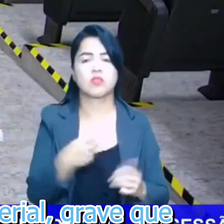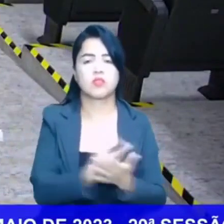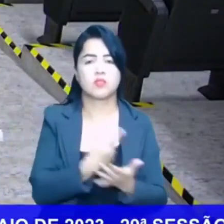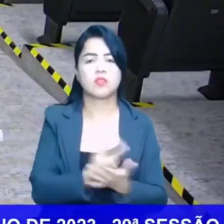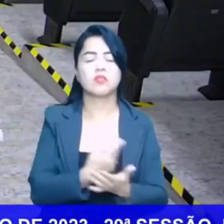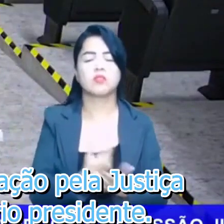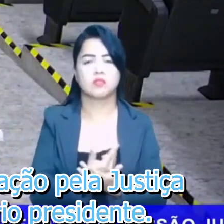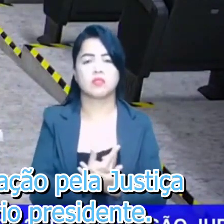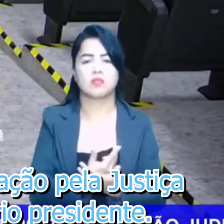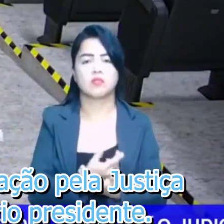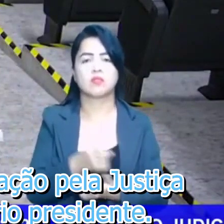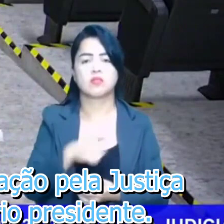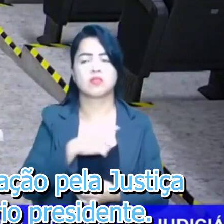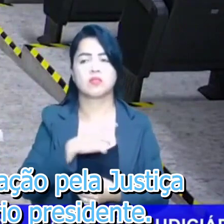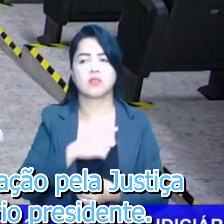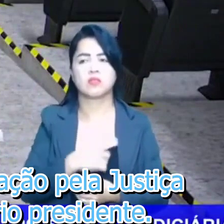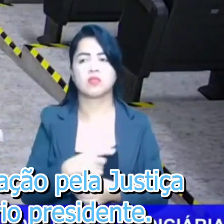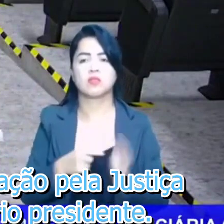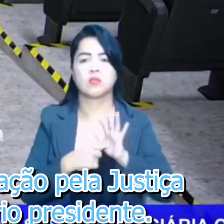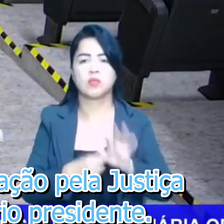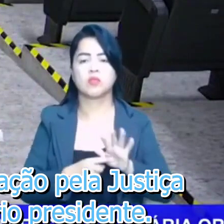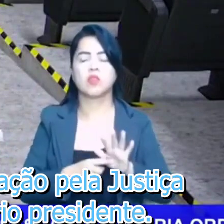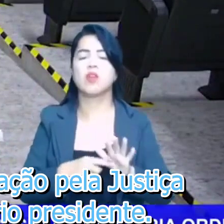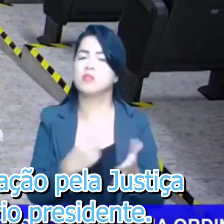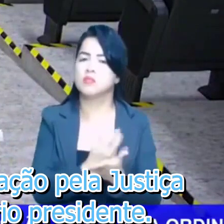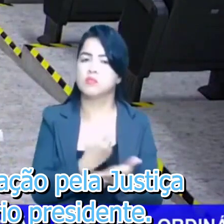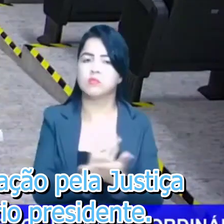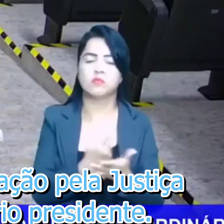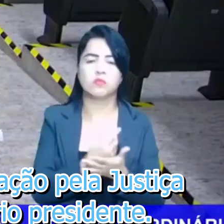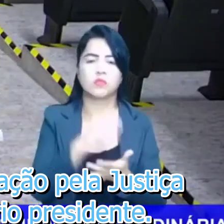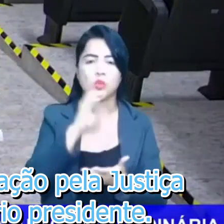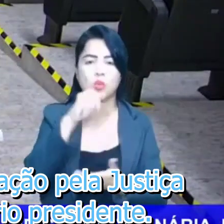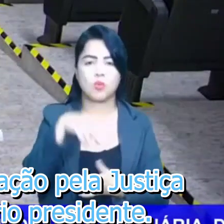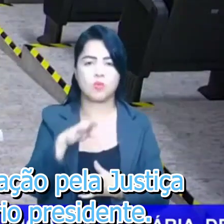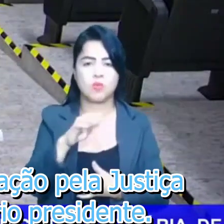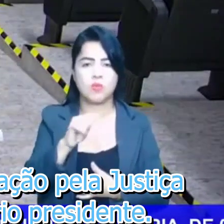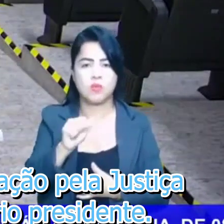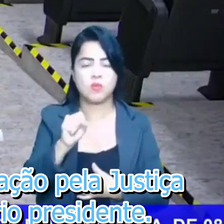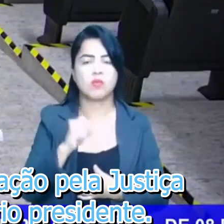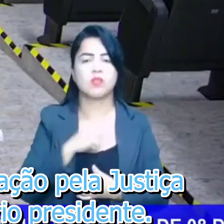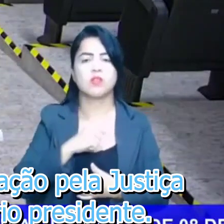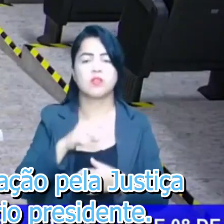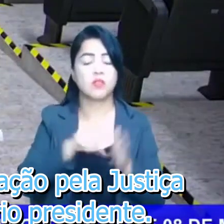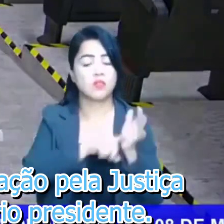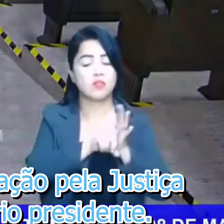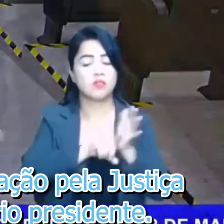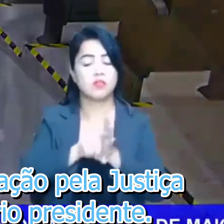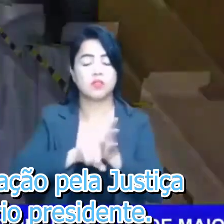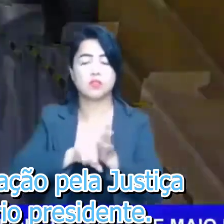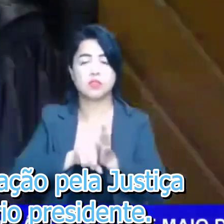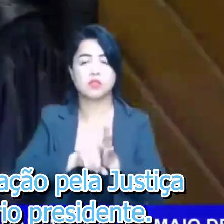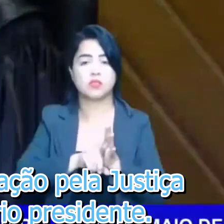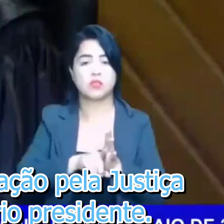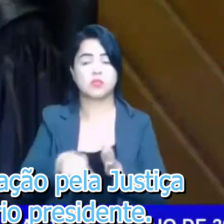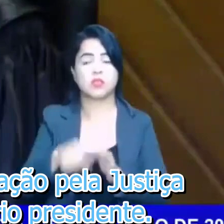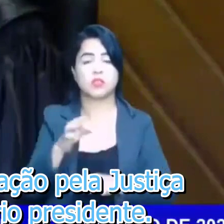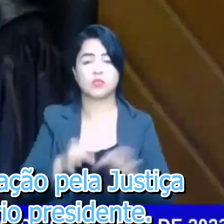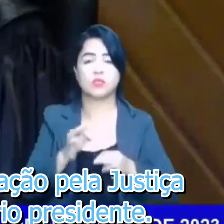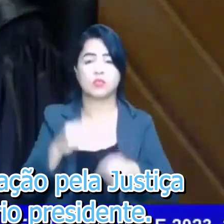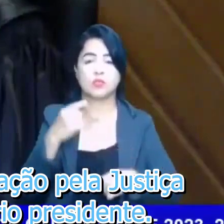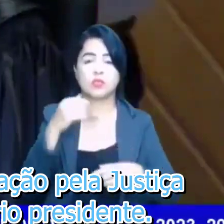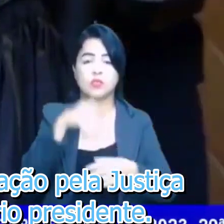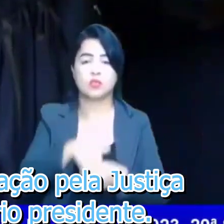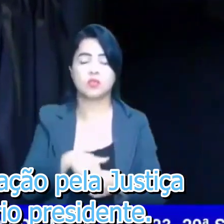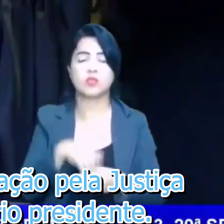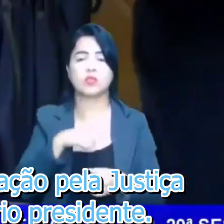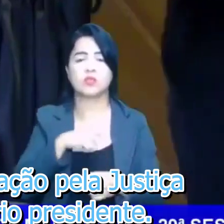material grave que macula a regularidade das contas e compromete a fiscalização pela Justiça Eleitoral e demais imagem órgãos de